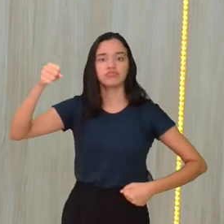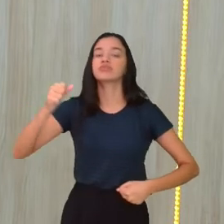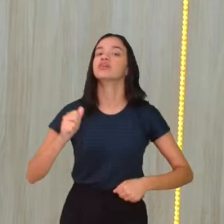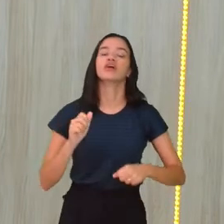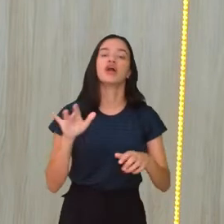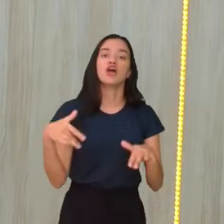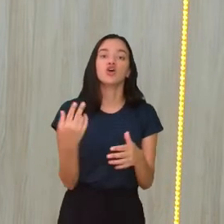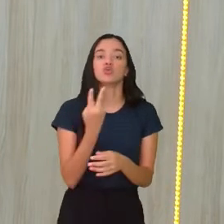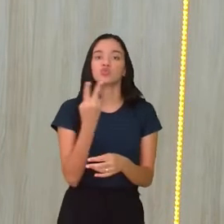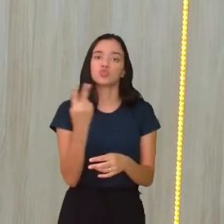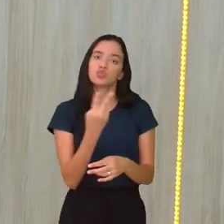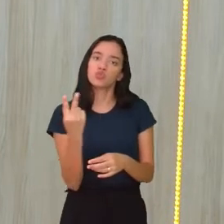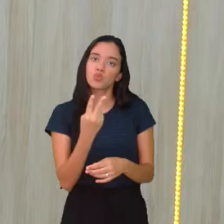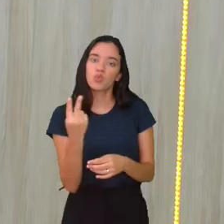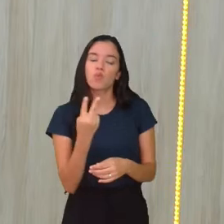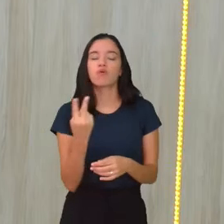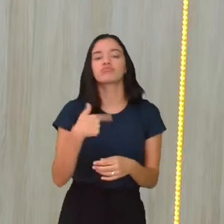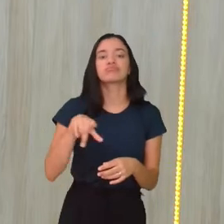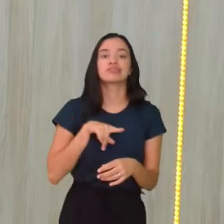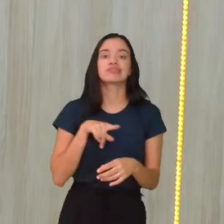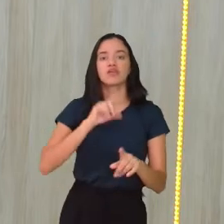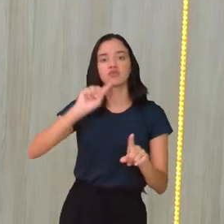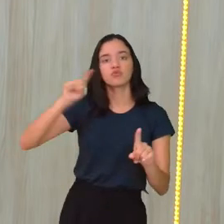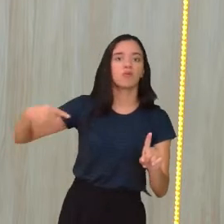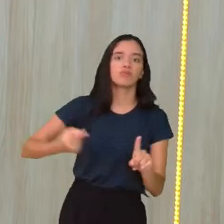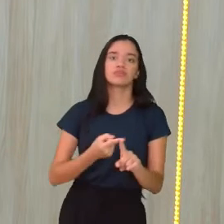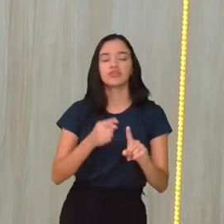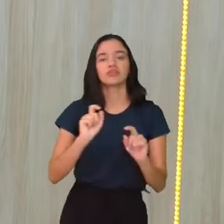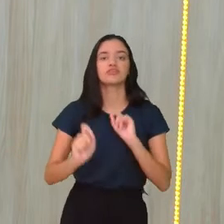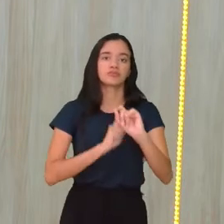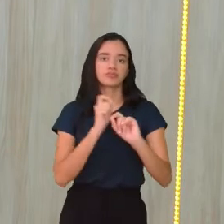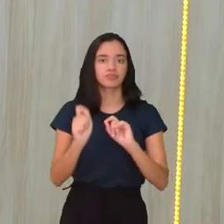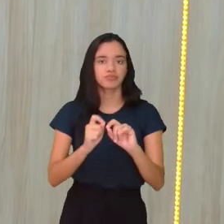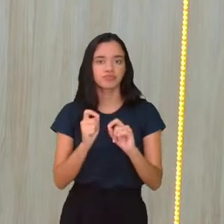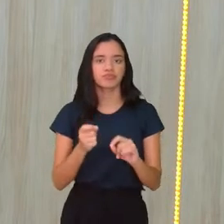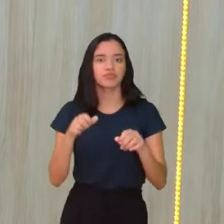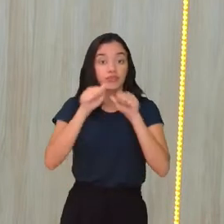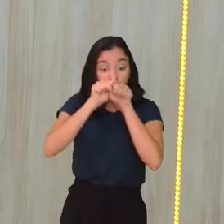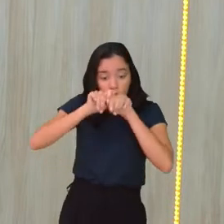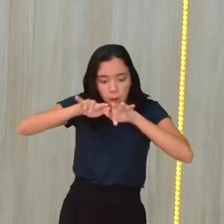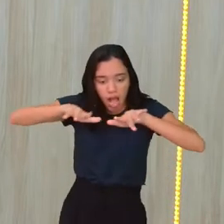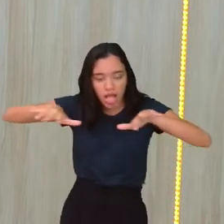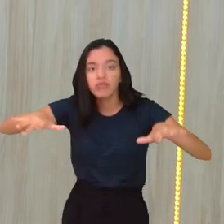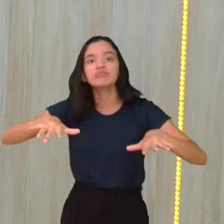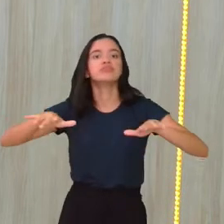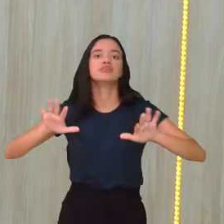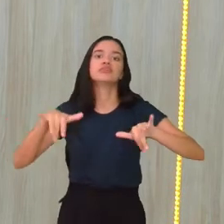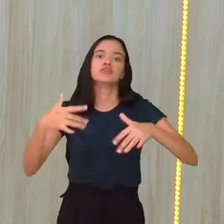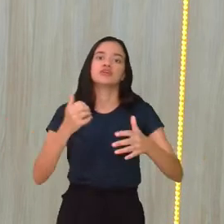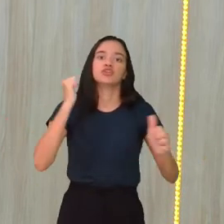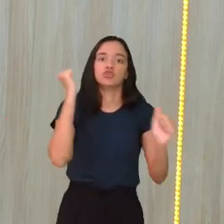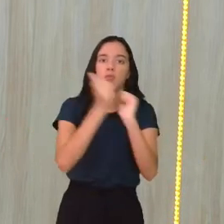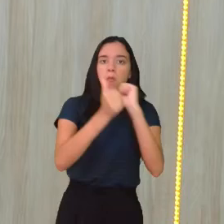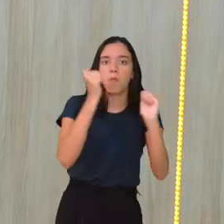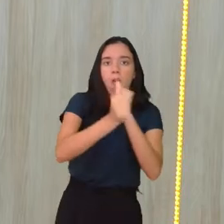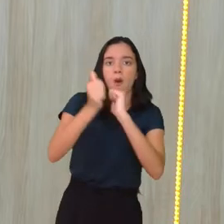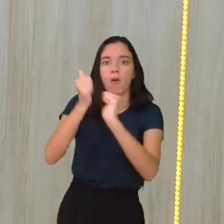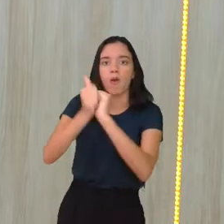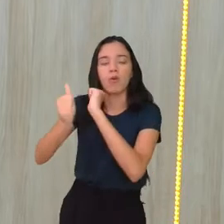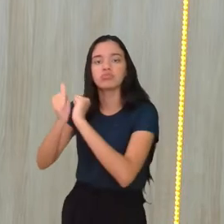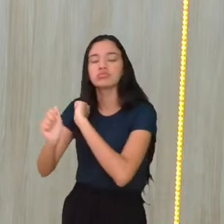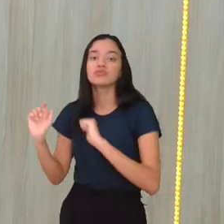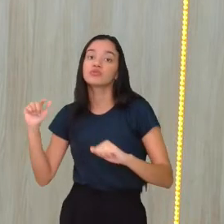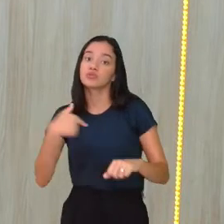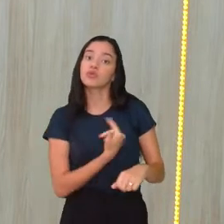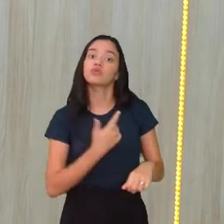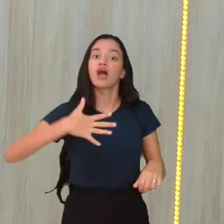confederações que têm aí o objetivo de difundir, né? De espalhar esse esporte dentro do nosso